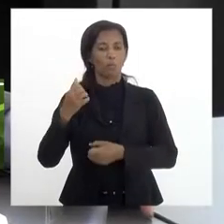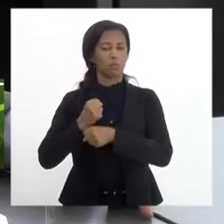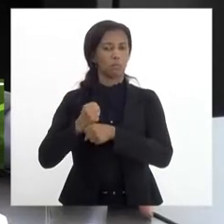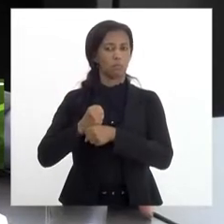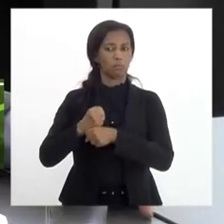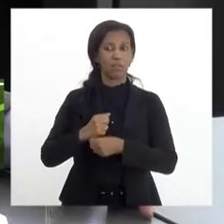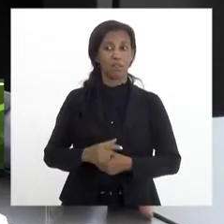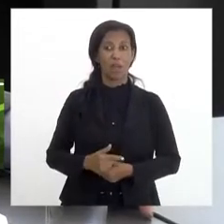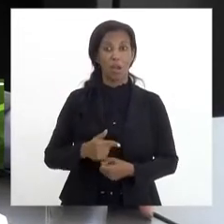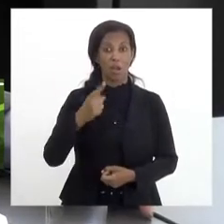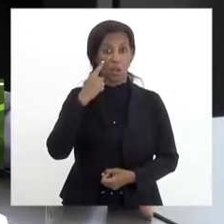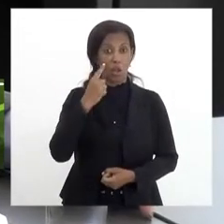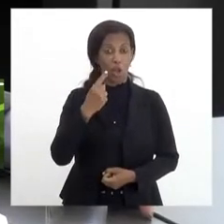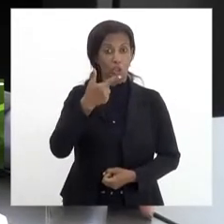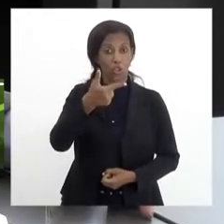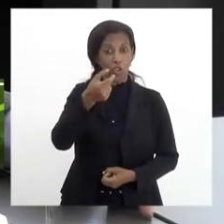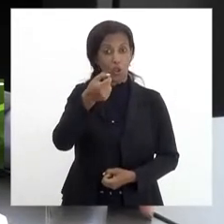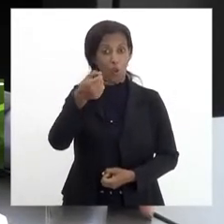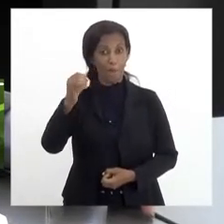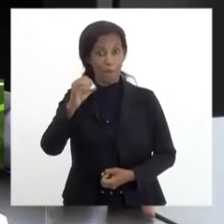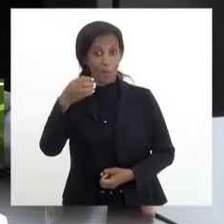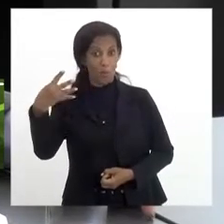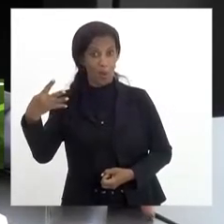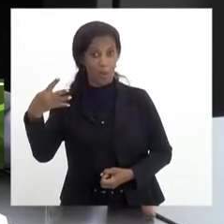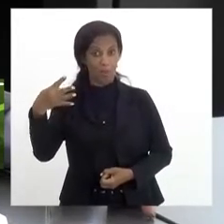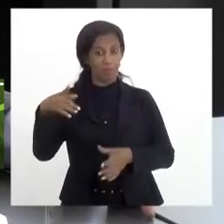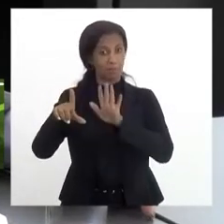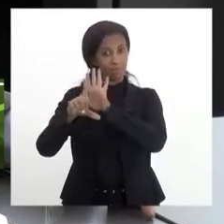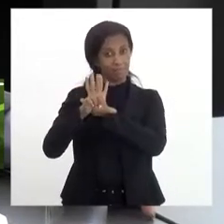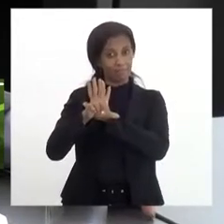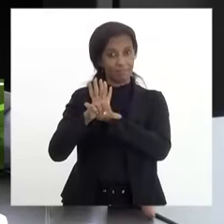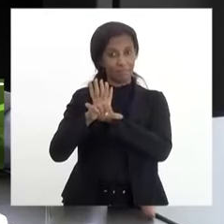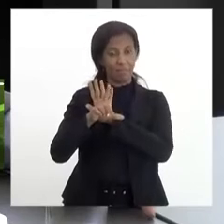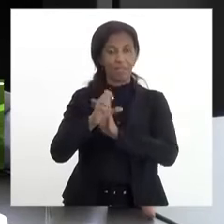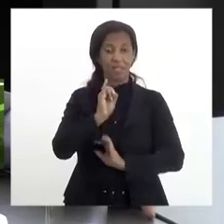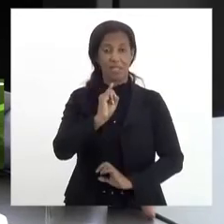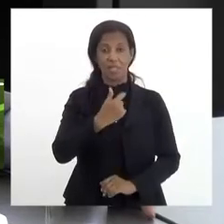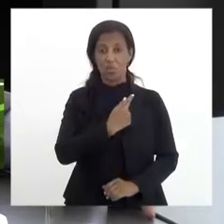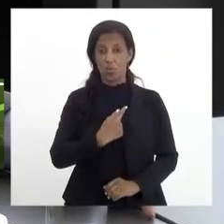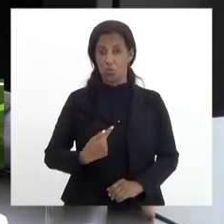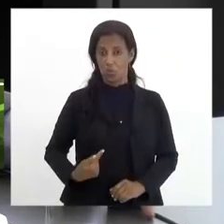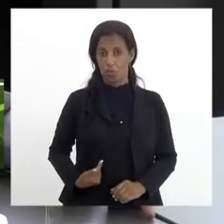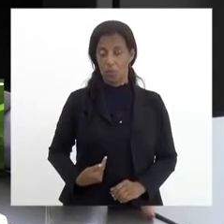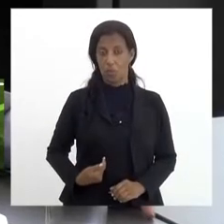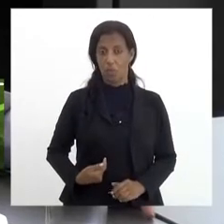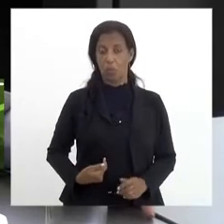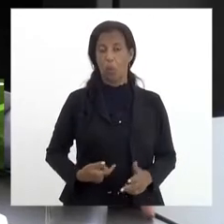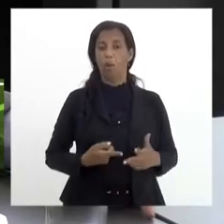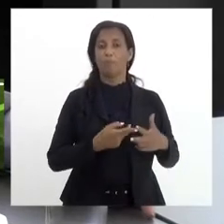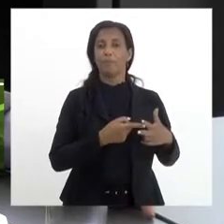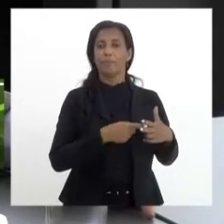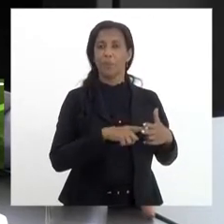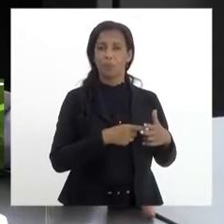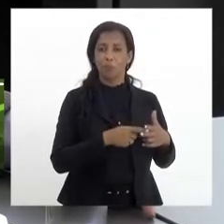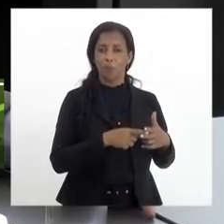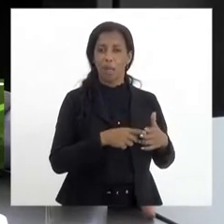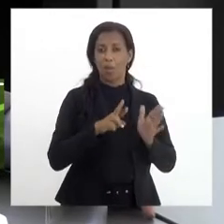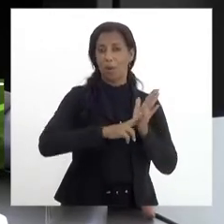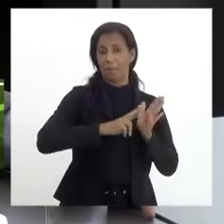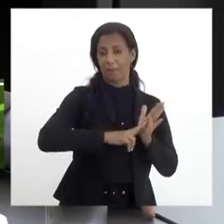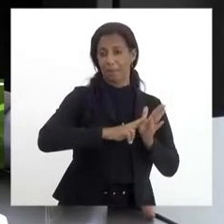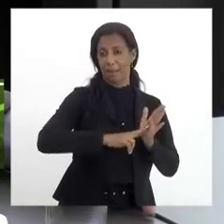2004, olha, de 2004, deputado Rodrigo Amorim, que se o governador regulamentar, viu, deputado Márcio